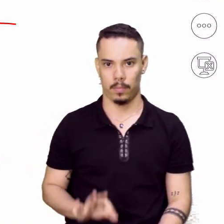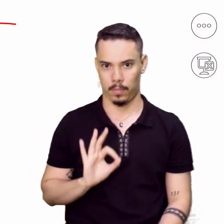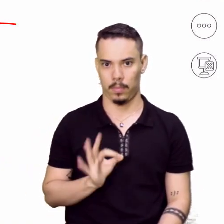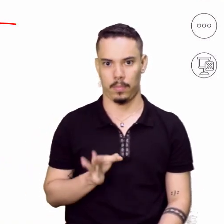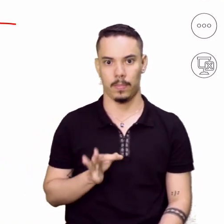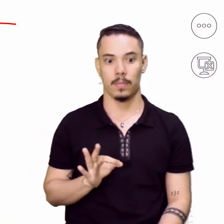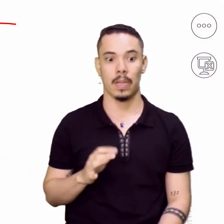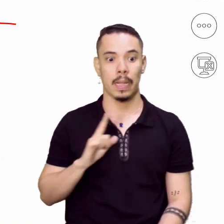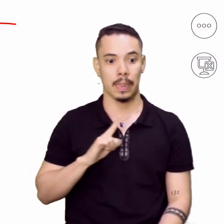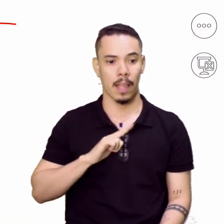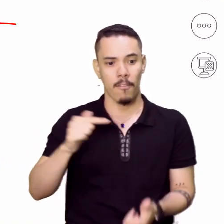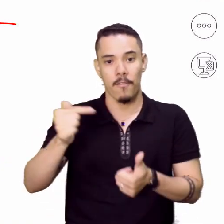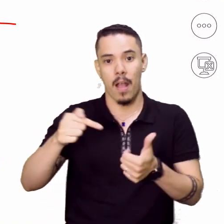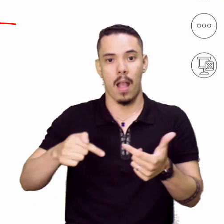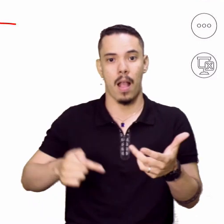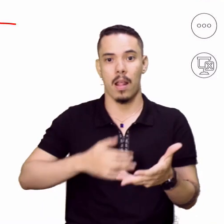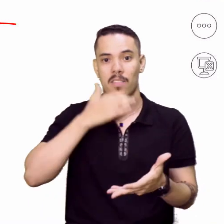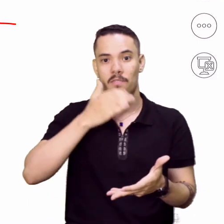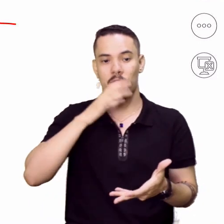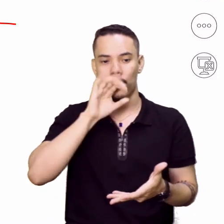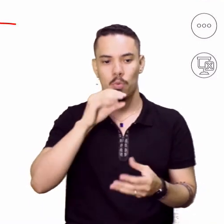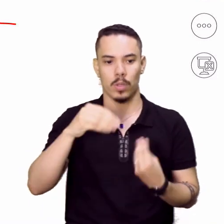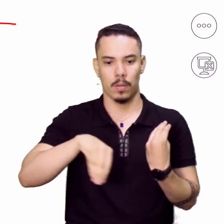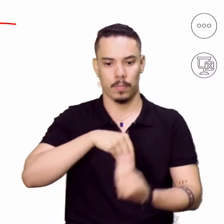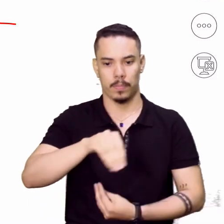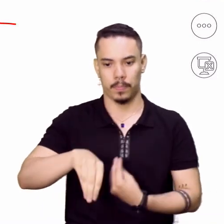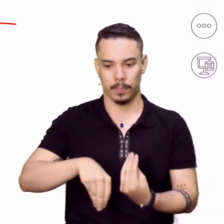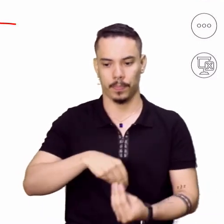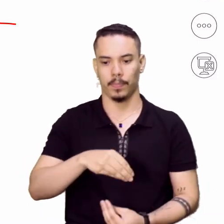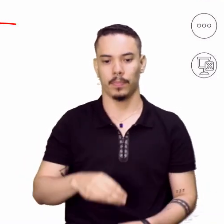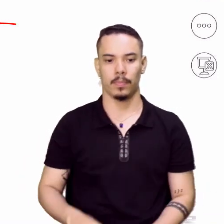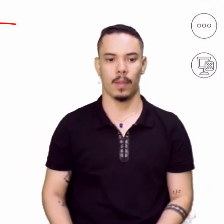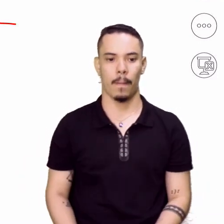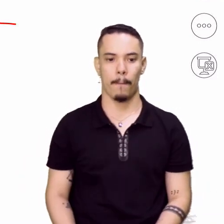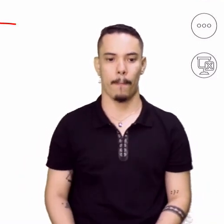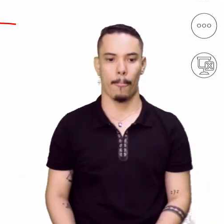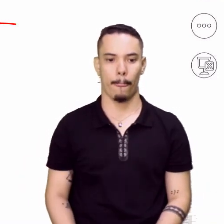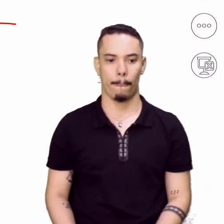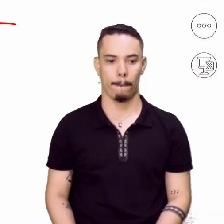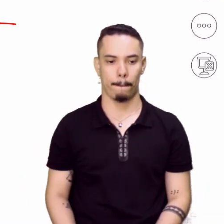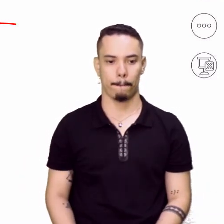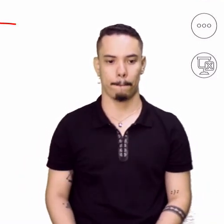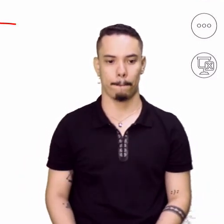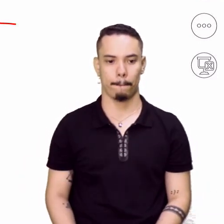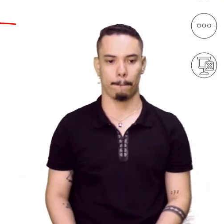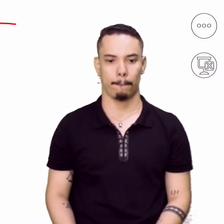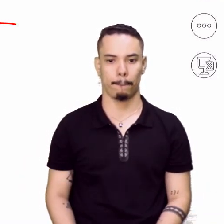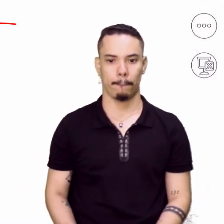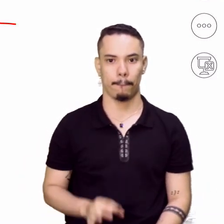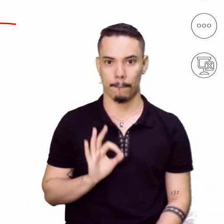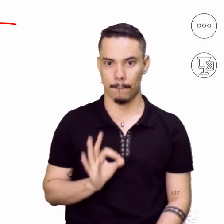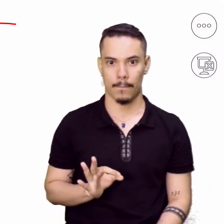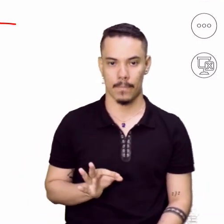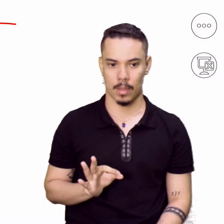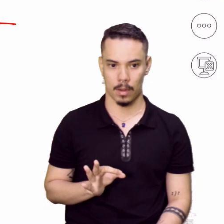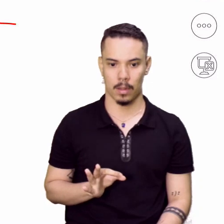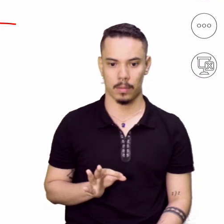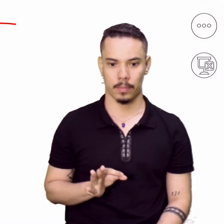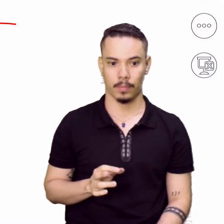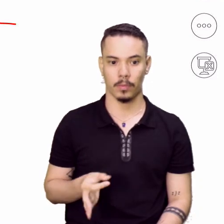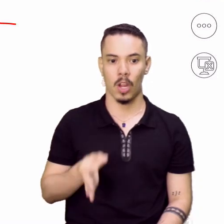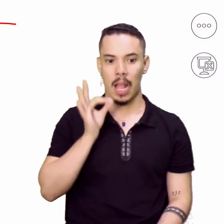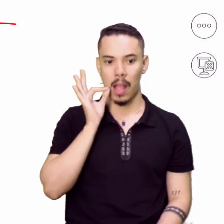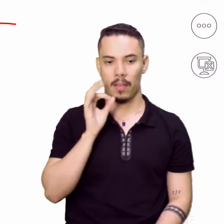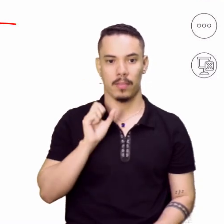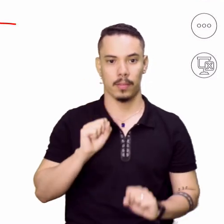framboesa pronto lembrei e outras coisas que eu não consigo identificar então ele não vai comer mas não vai ter um café da